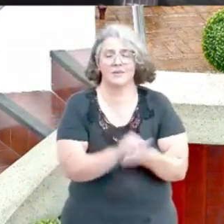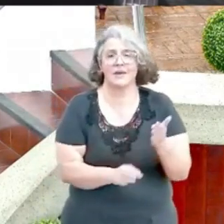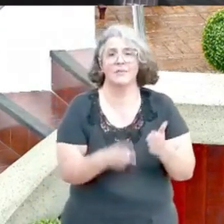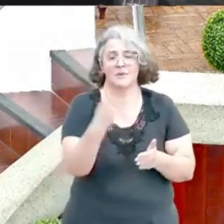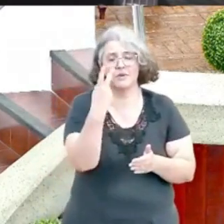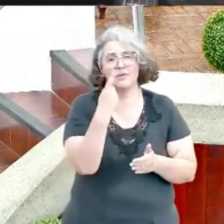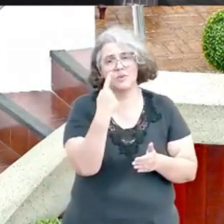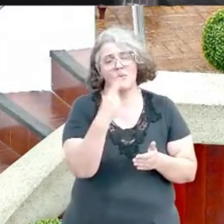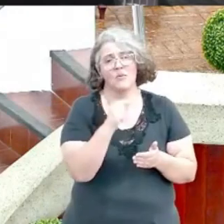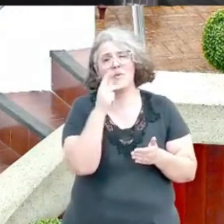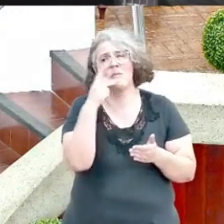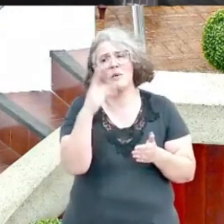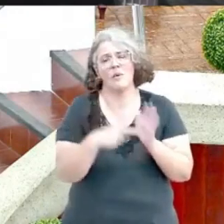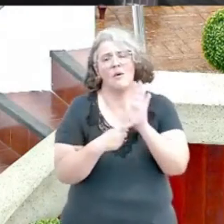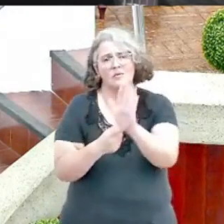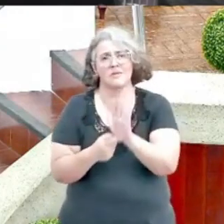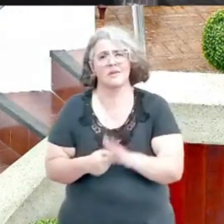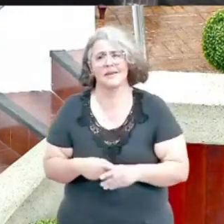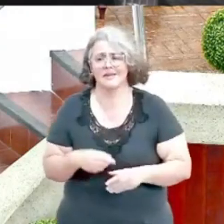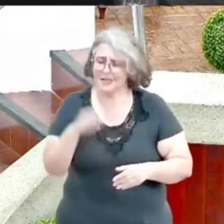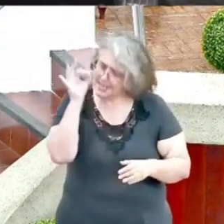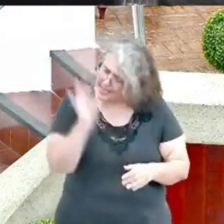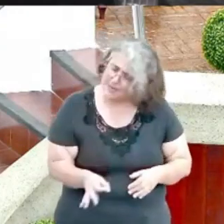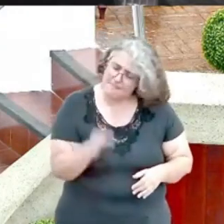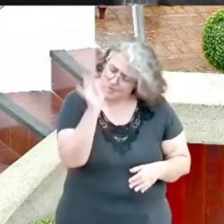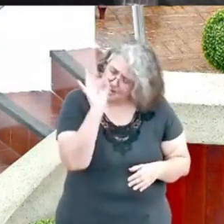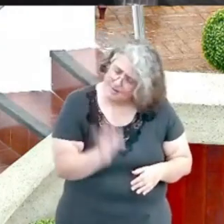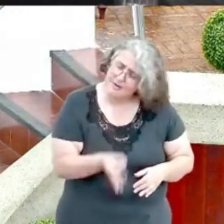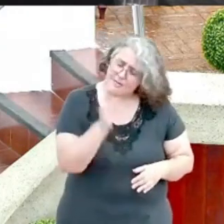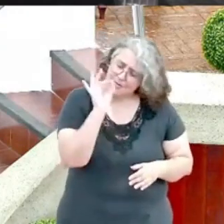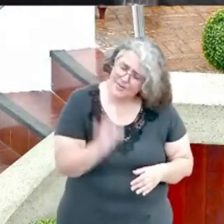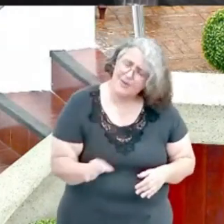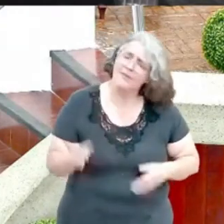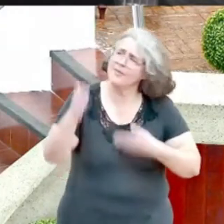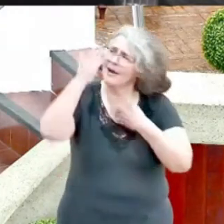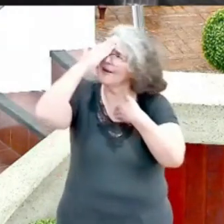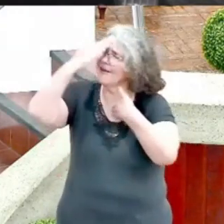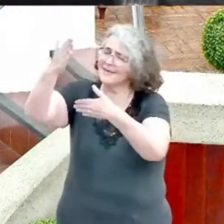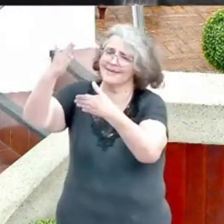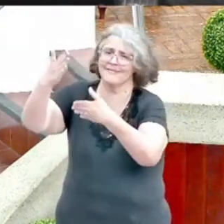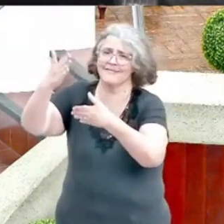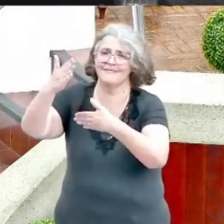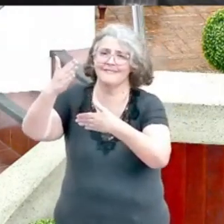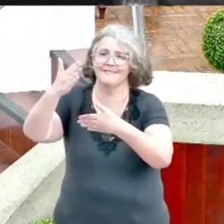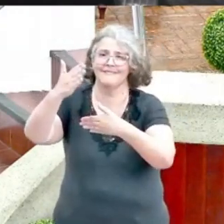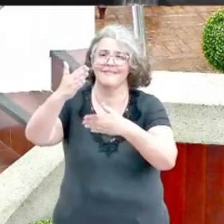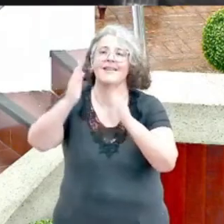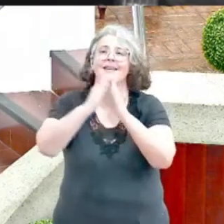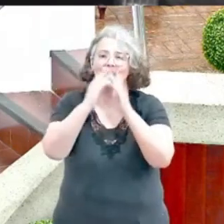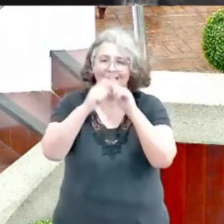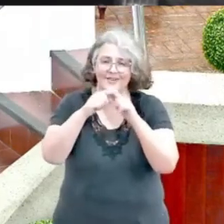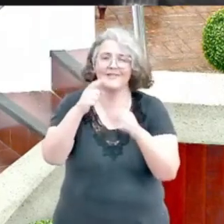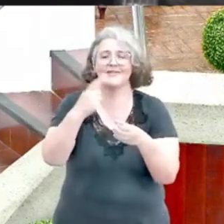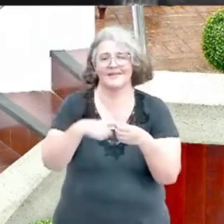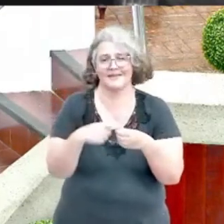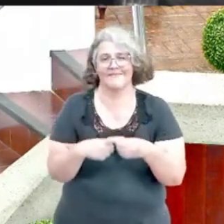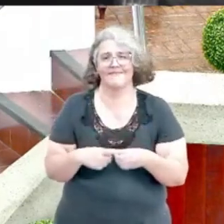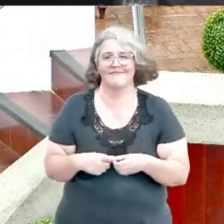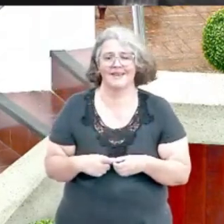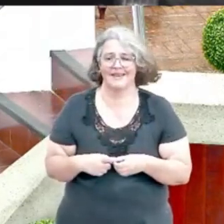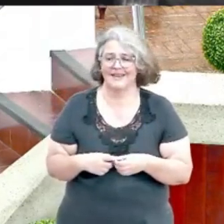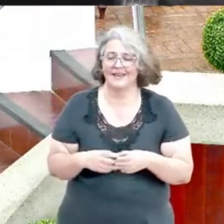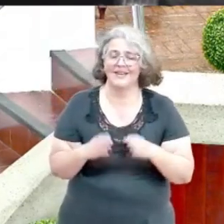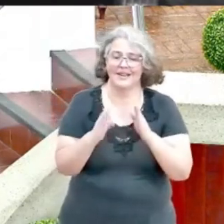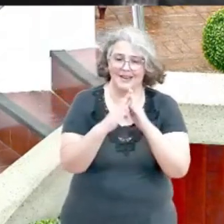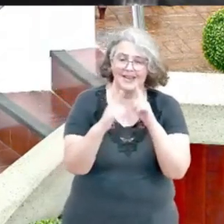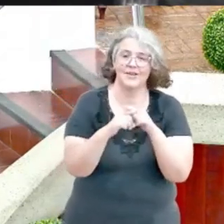sempre, sempre, sempre graças a Deus por vós. E no capítulo 3, nós veremos